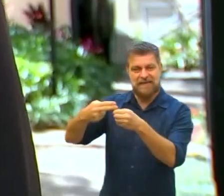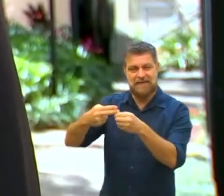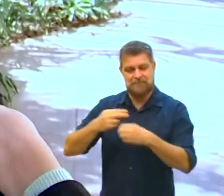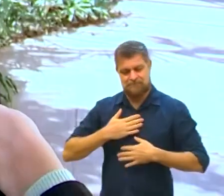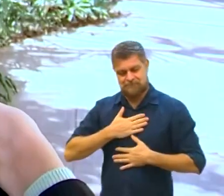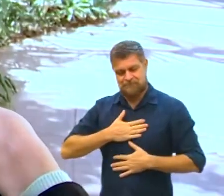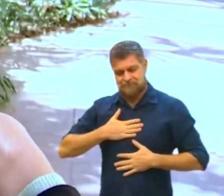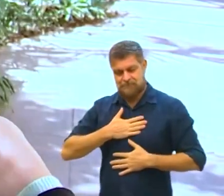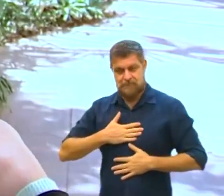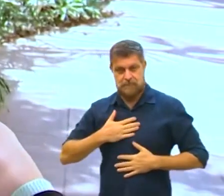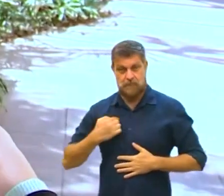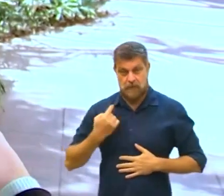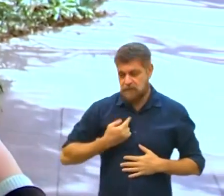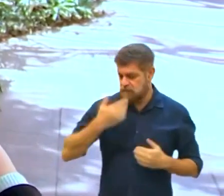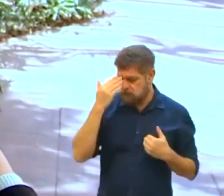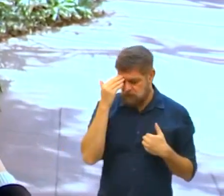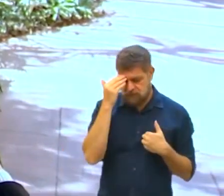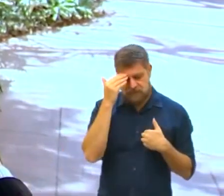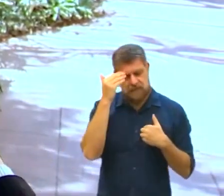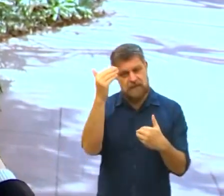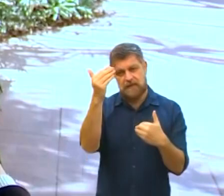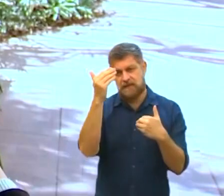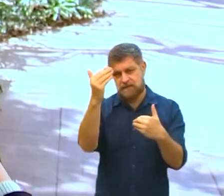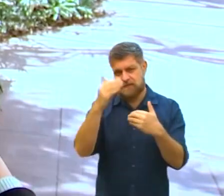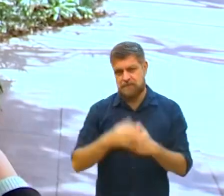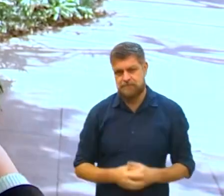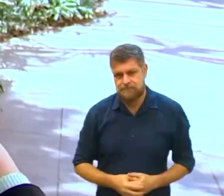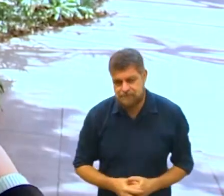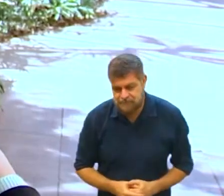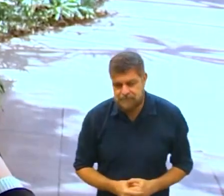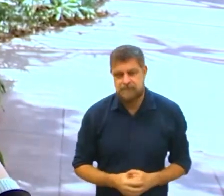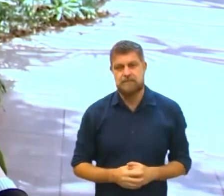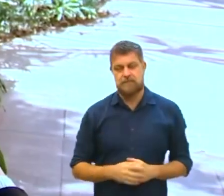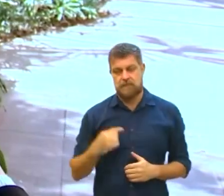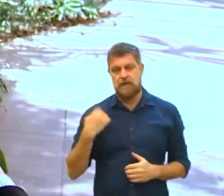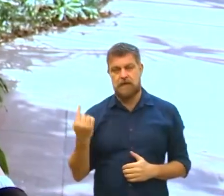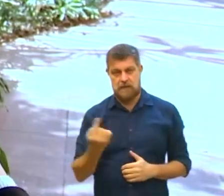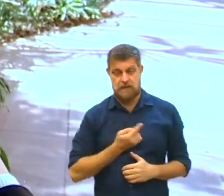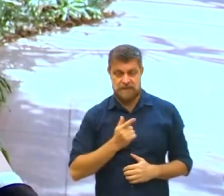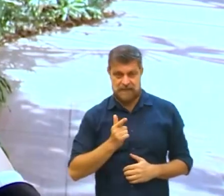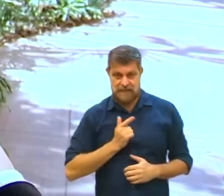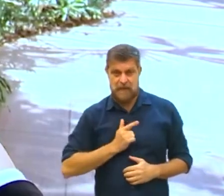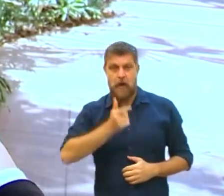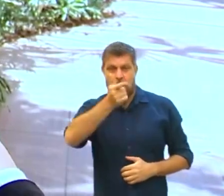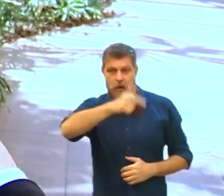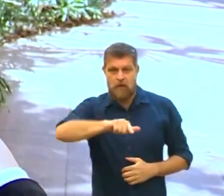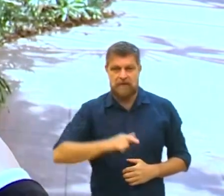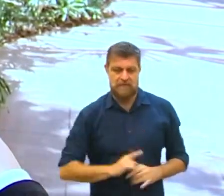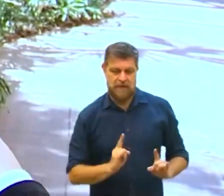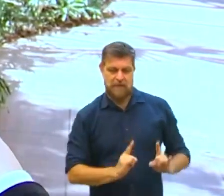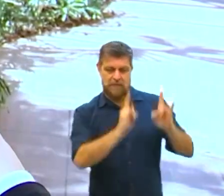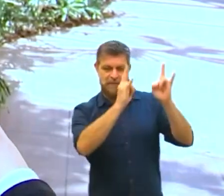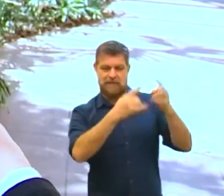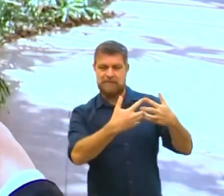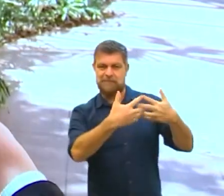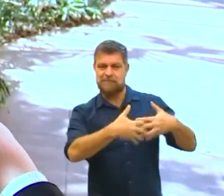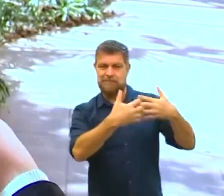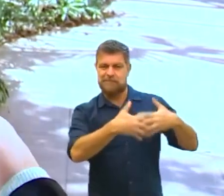universidade também. O sentimento de gratidão que é imenso, da gente poder ter de volta esse